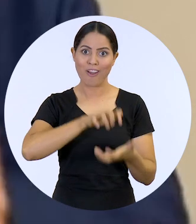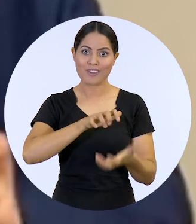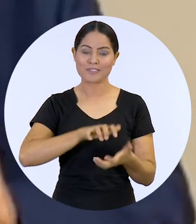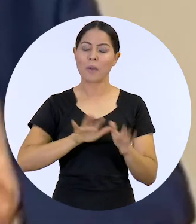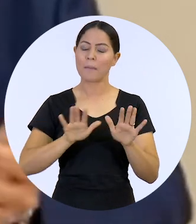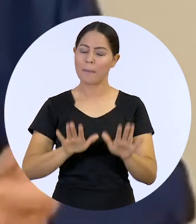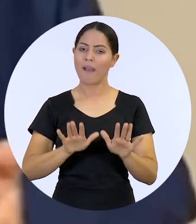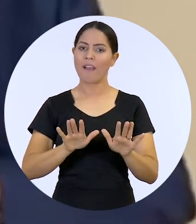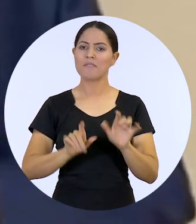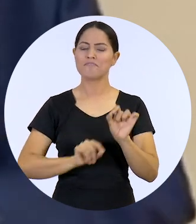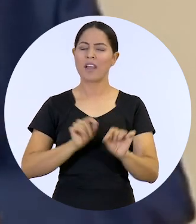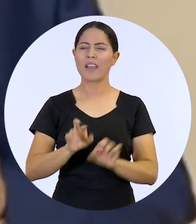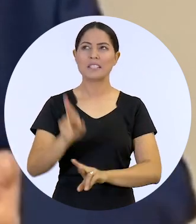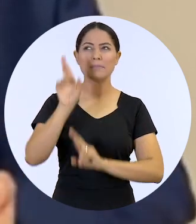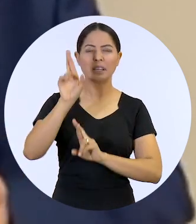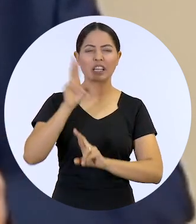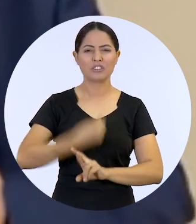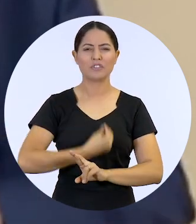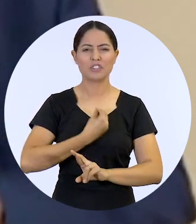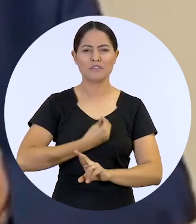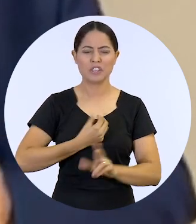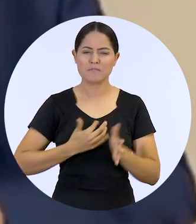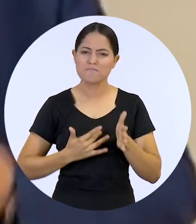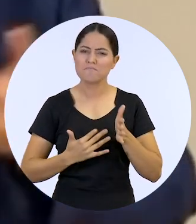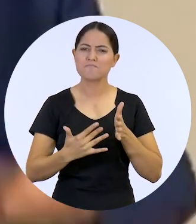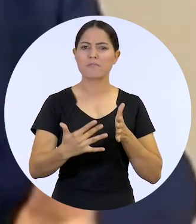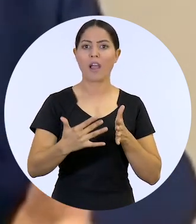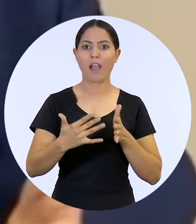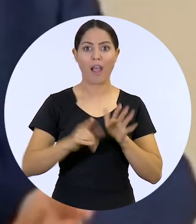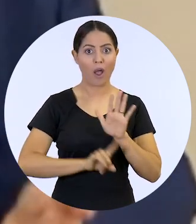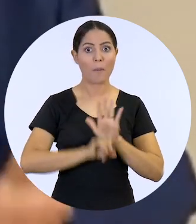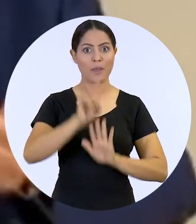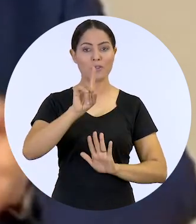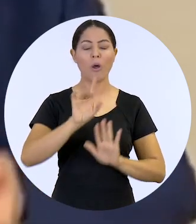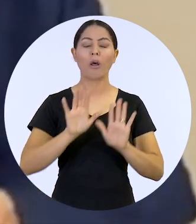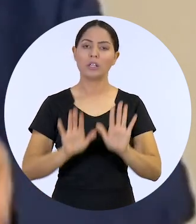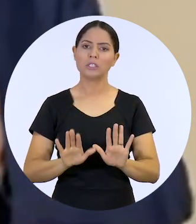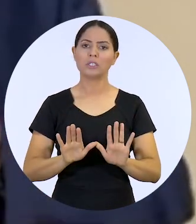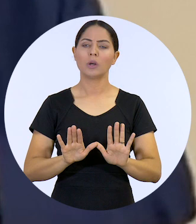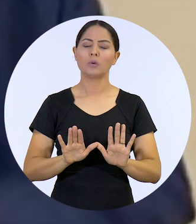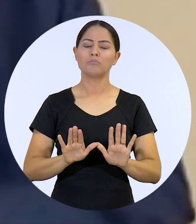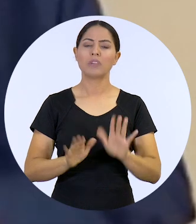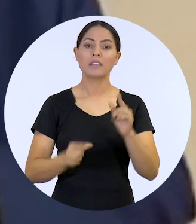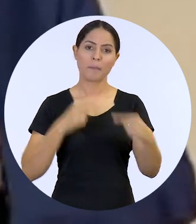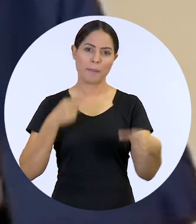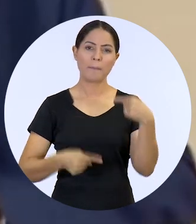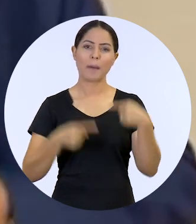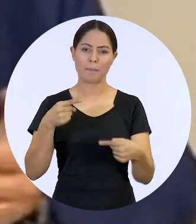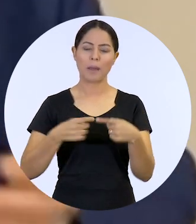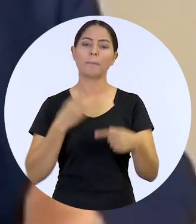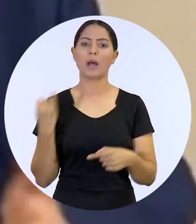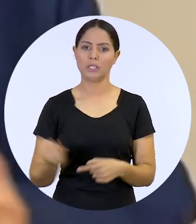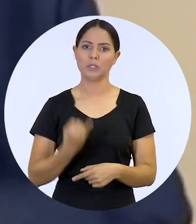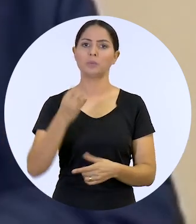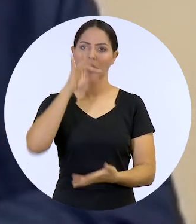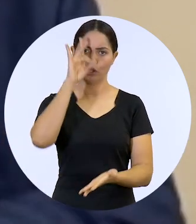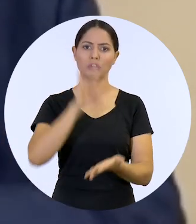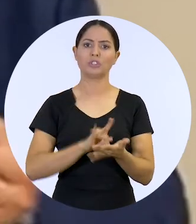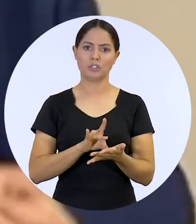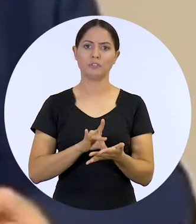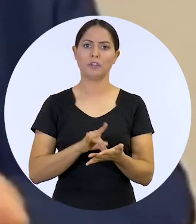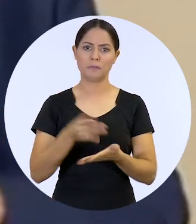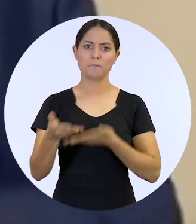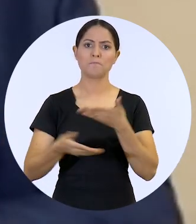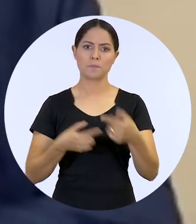E hoje a expectativa de vida tem aumentado muito. Então é necessário fazer um debate concreto com relação a isso.